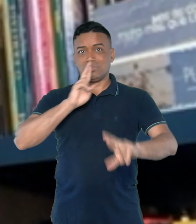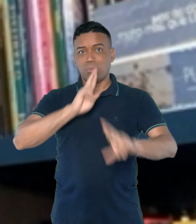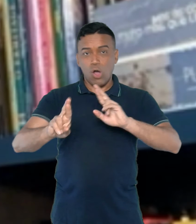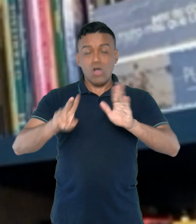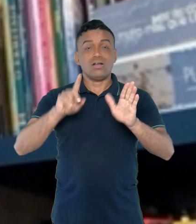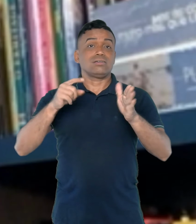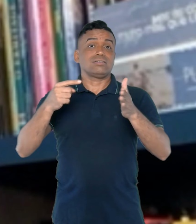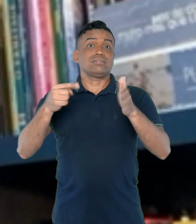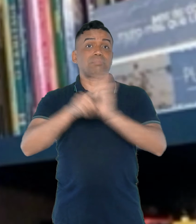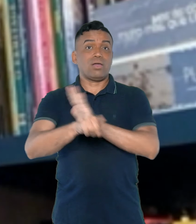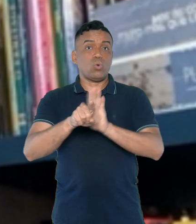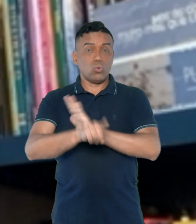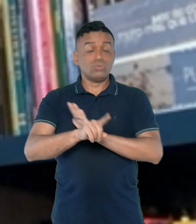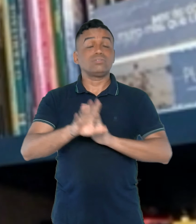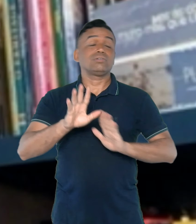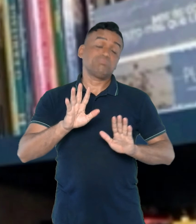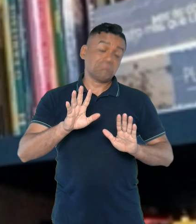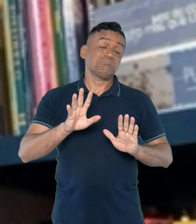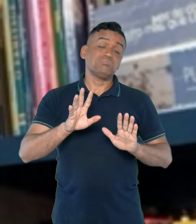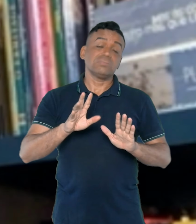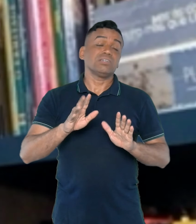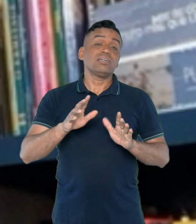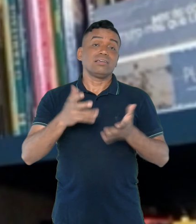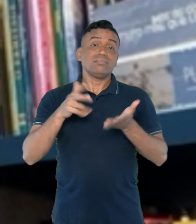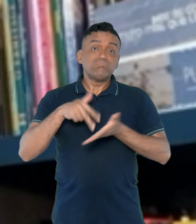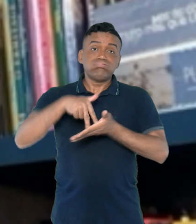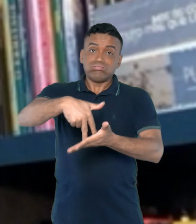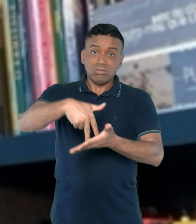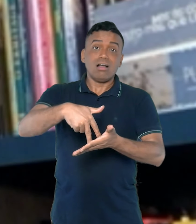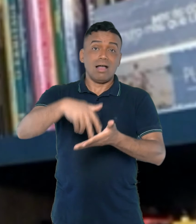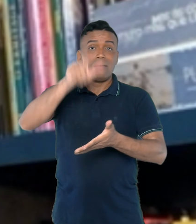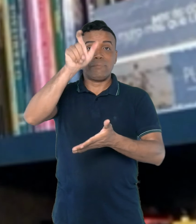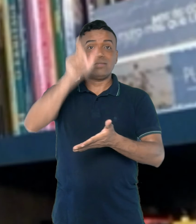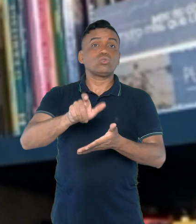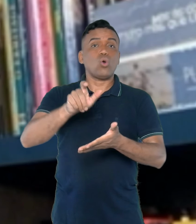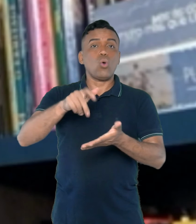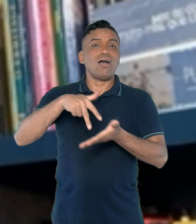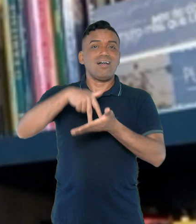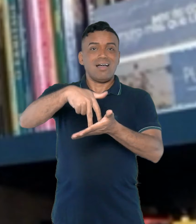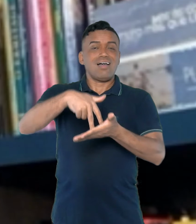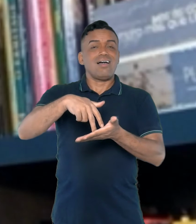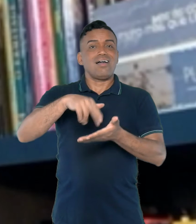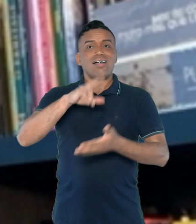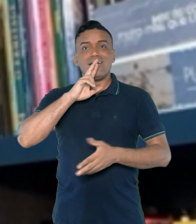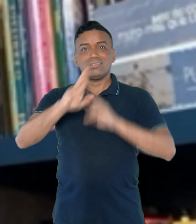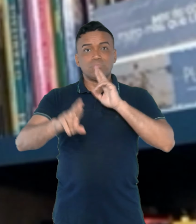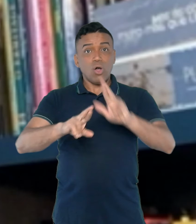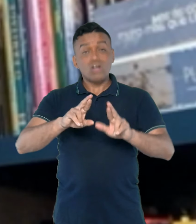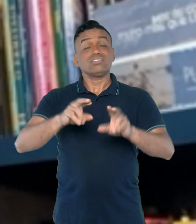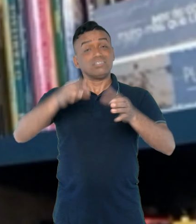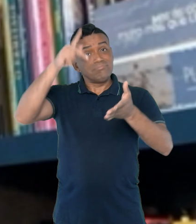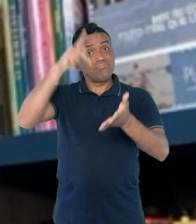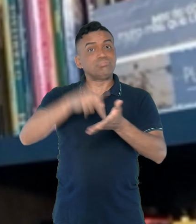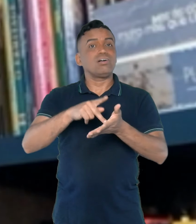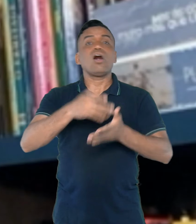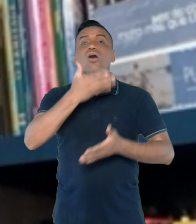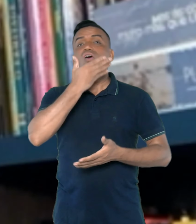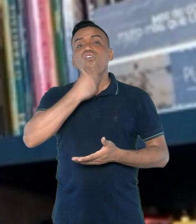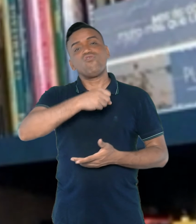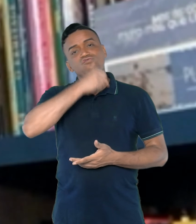essas perguntas, mas quem se diz que se presta a fazer esse serviço para a criança, de lhe dar as verdadeiras respostas, é o